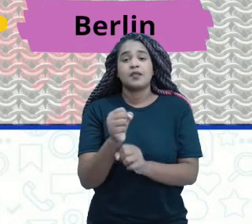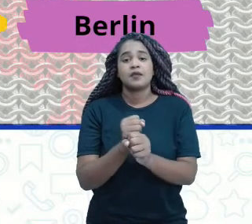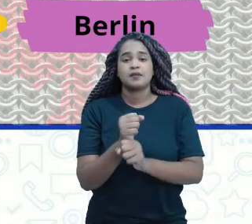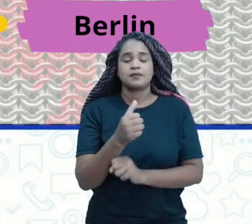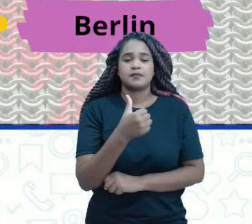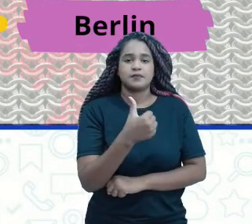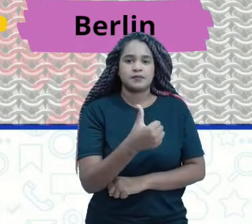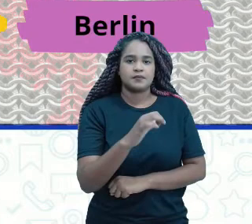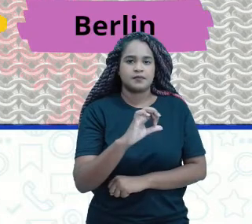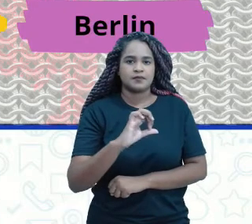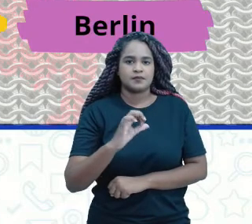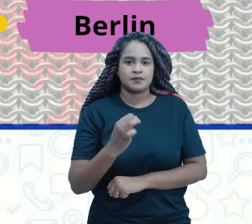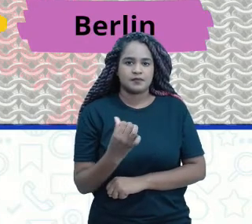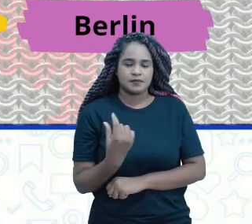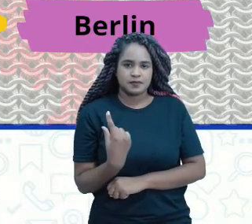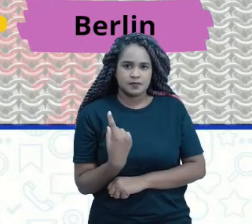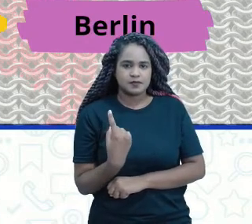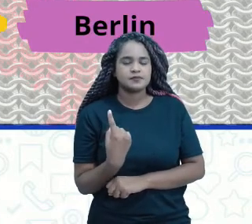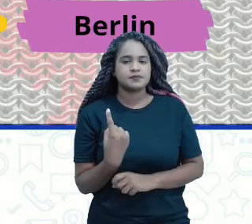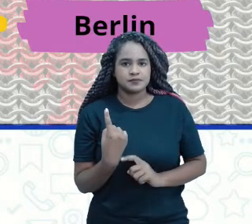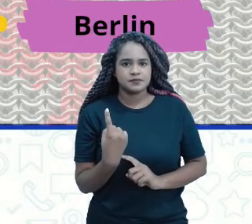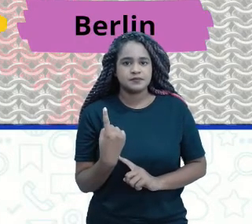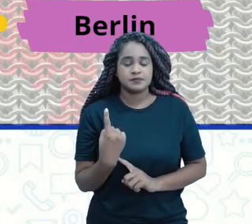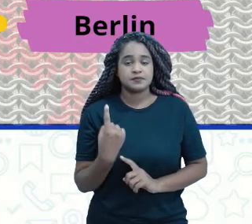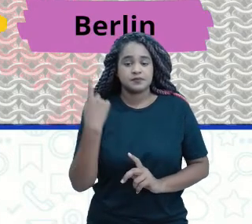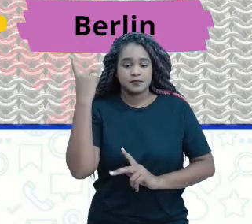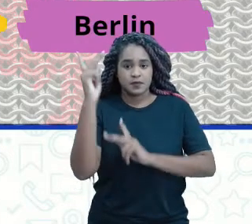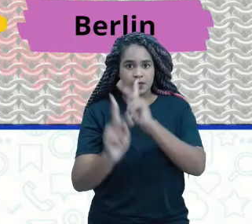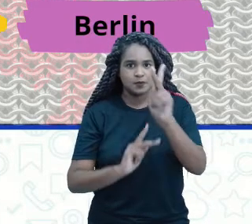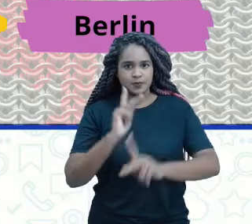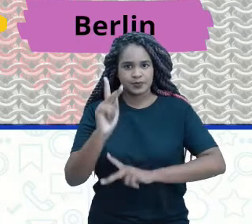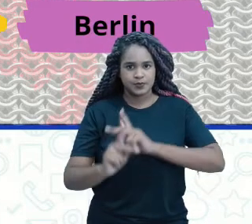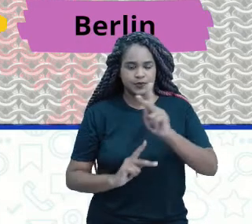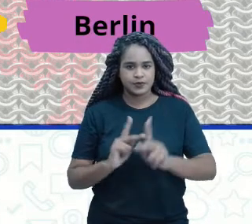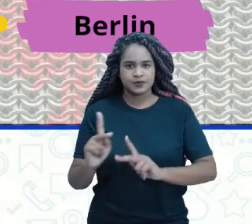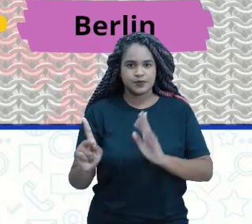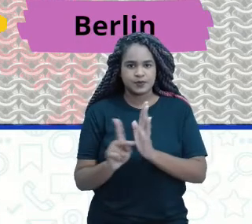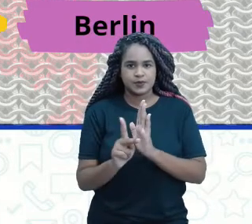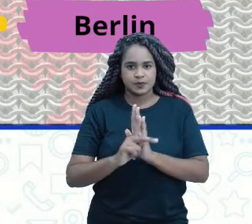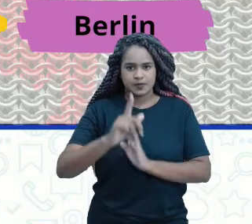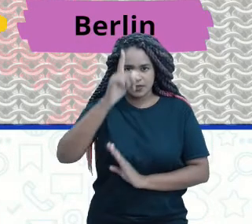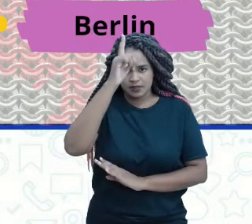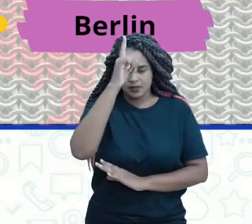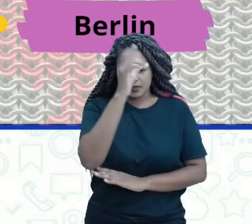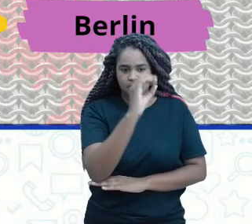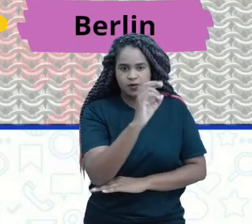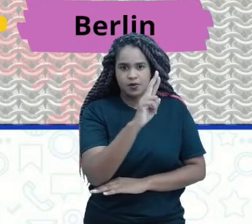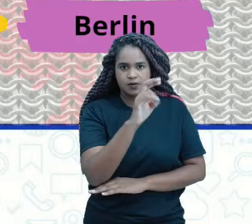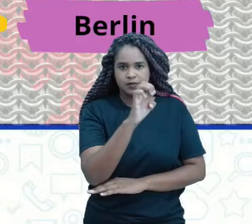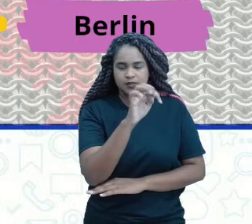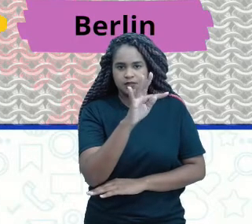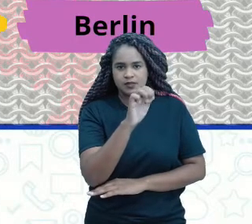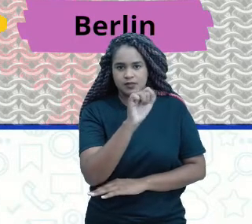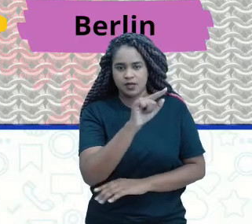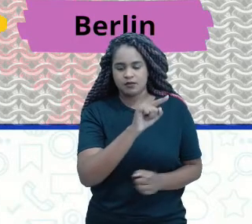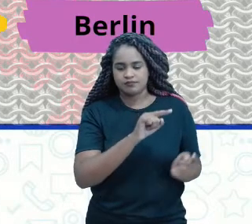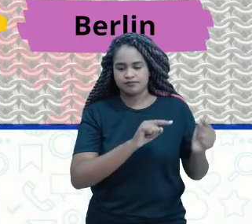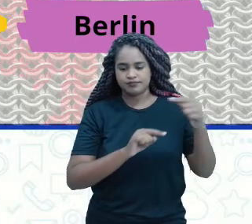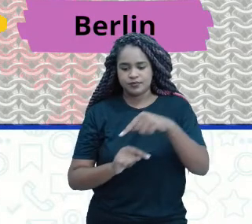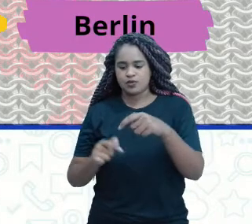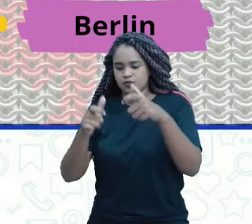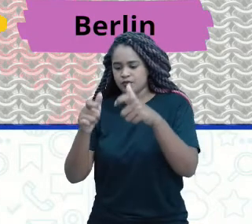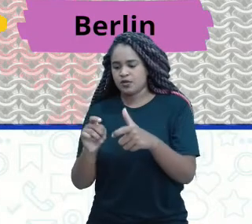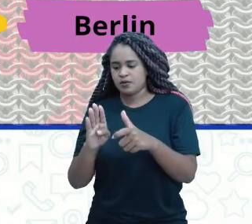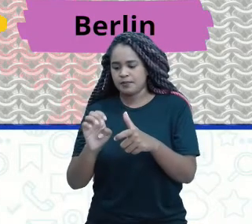1961, justamente porque a população da Alemanha Oriental estava indo para Berlim, né, a